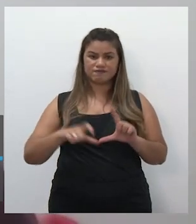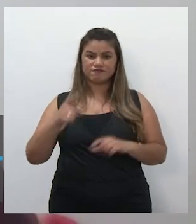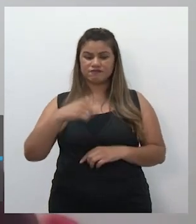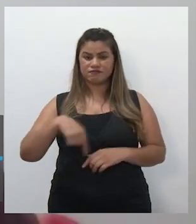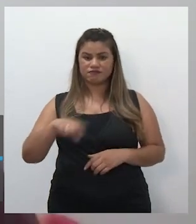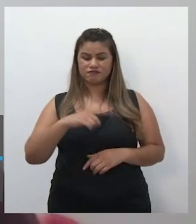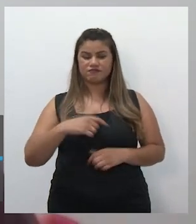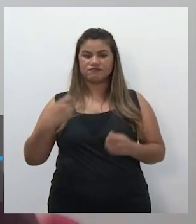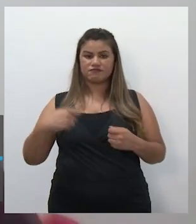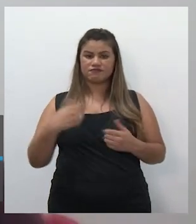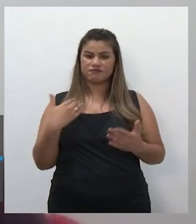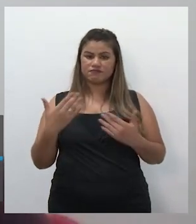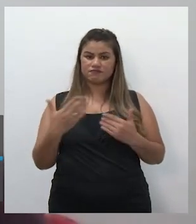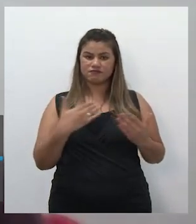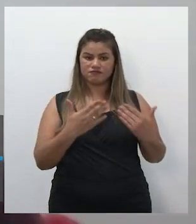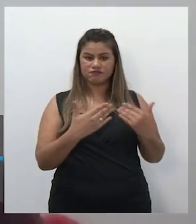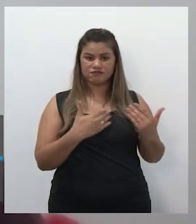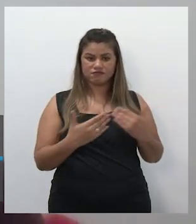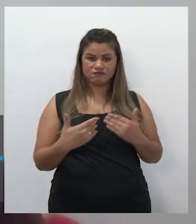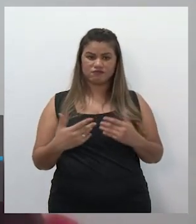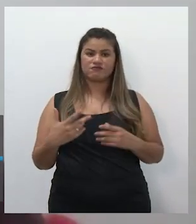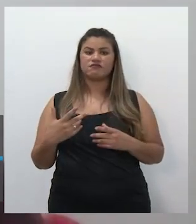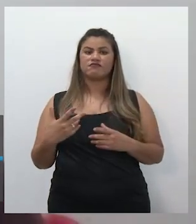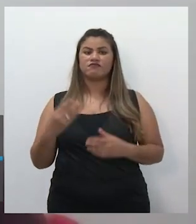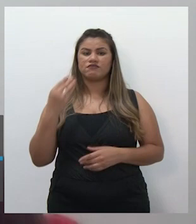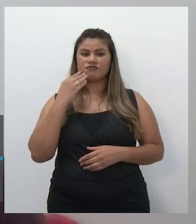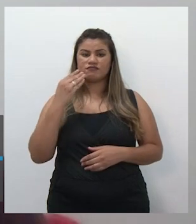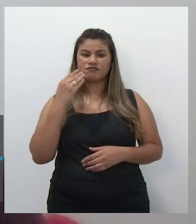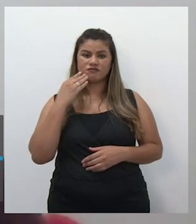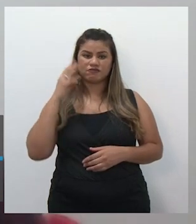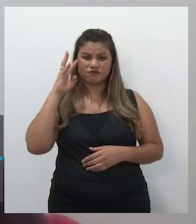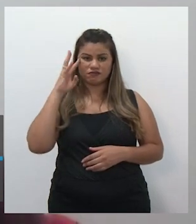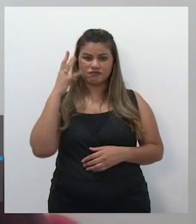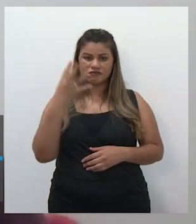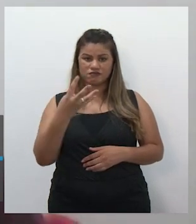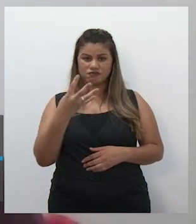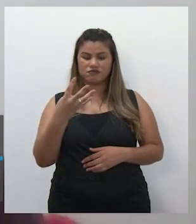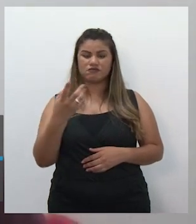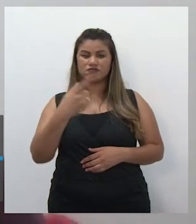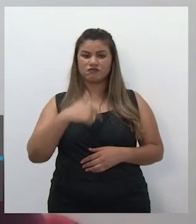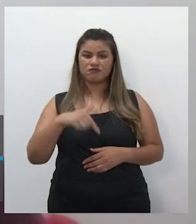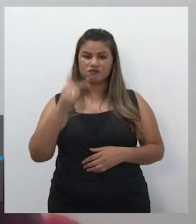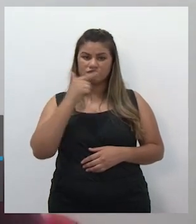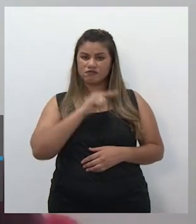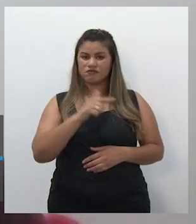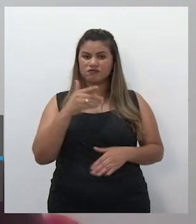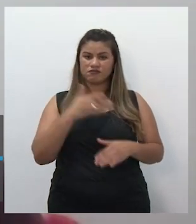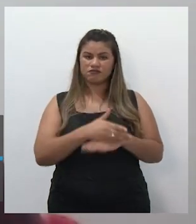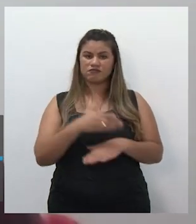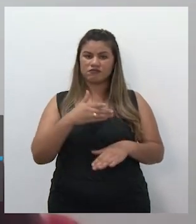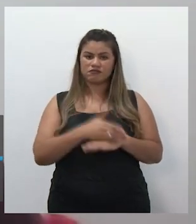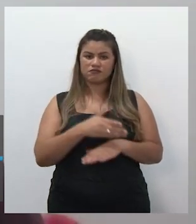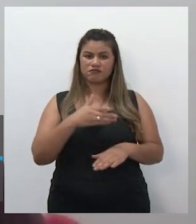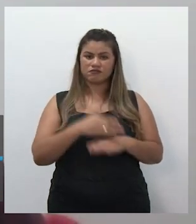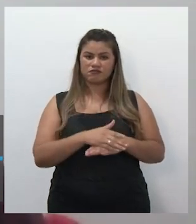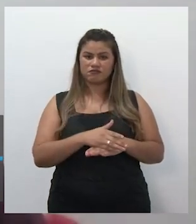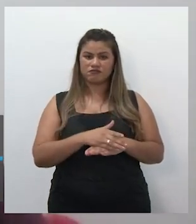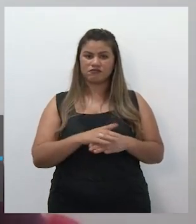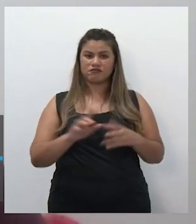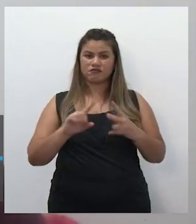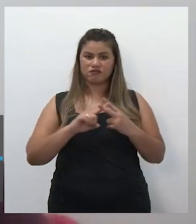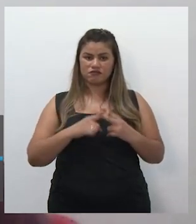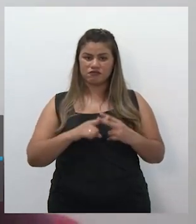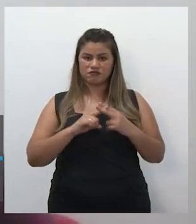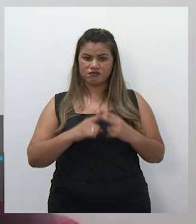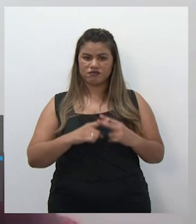promover esse diálogo, né? Buscando soluções para que a gente possa garantir que esse aluno tenha acesso, né, às mídias, às ferramentas, para que ele